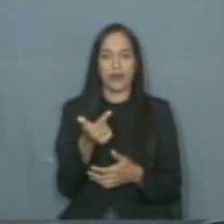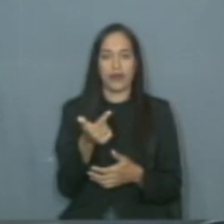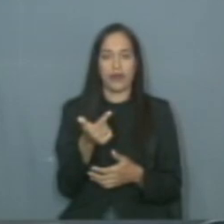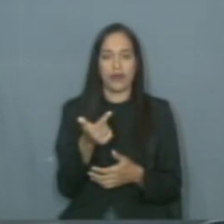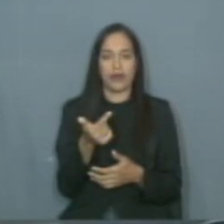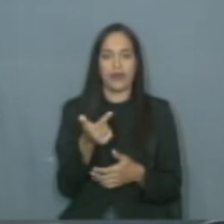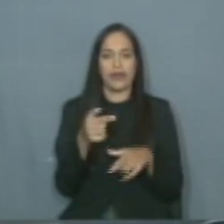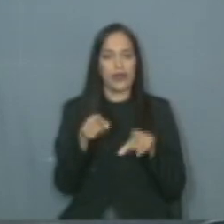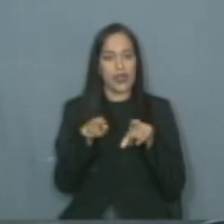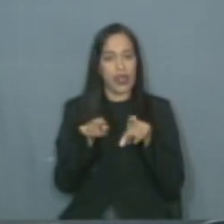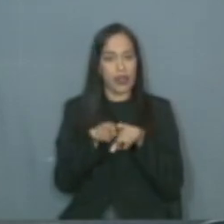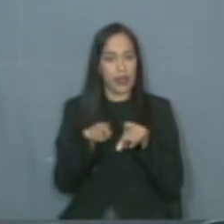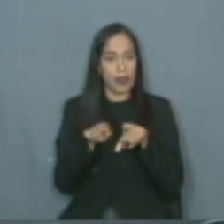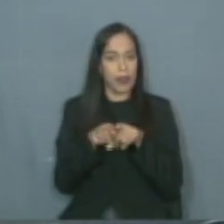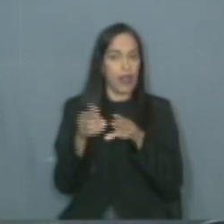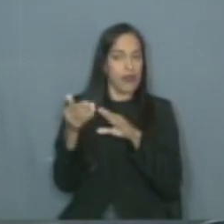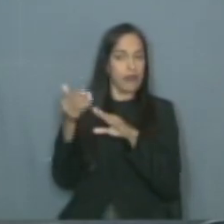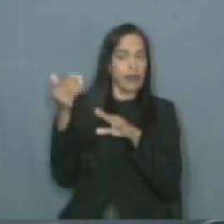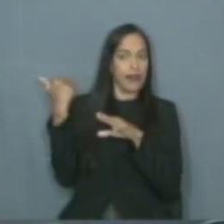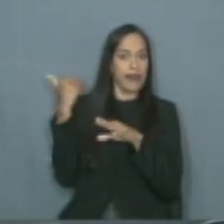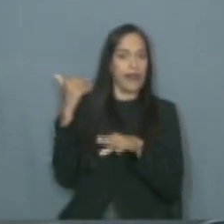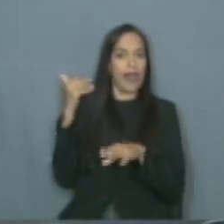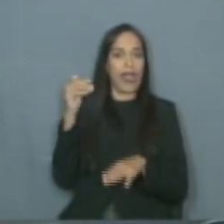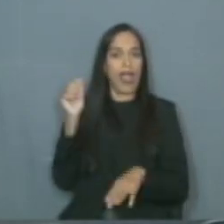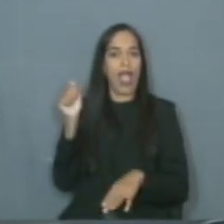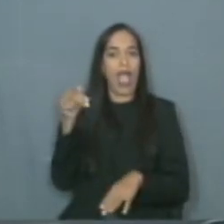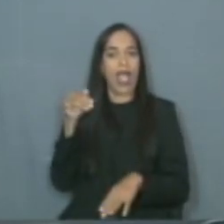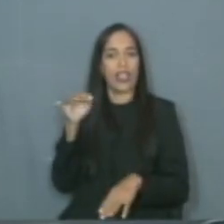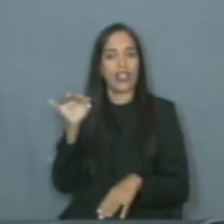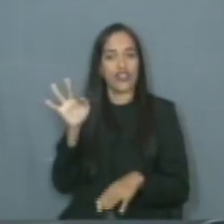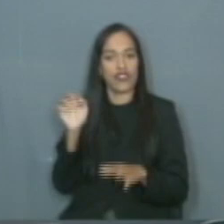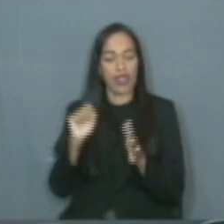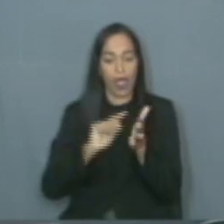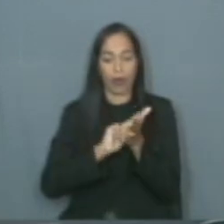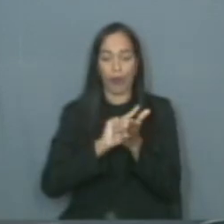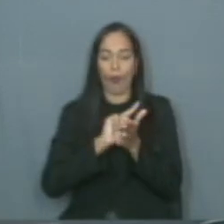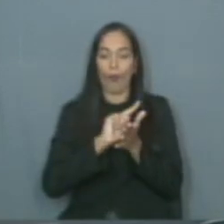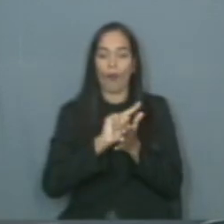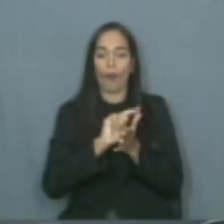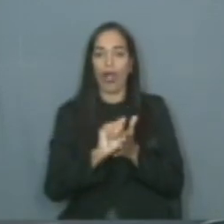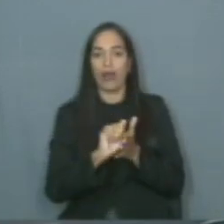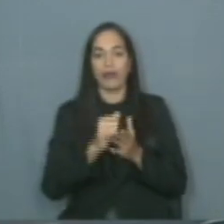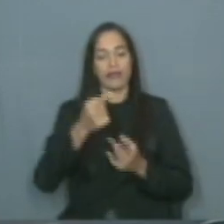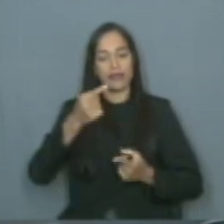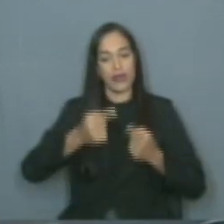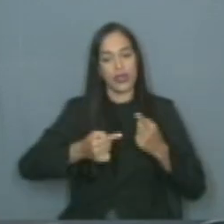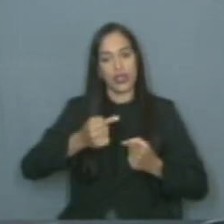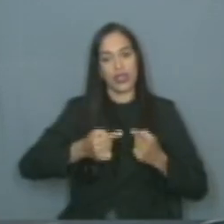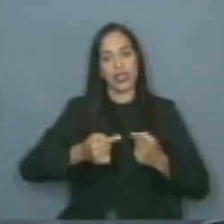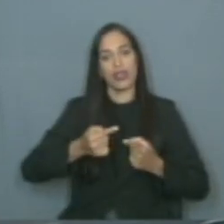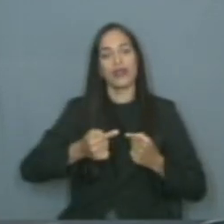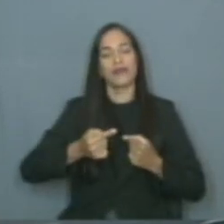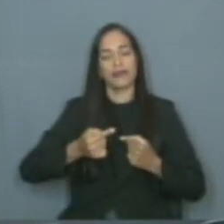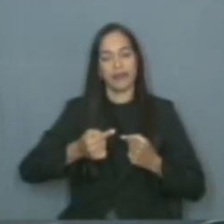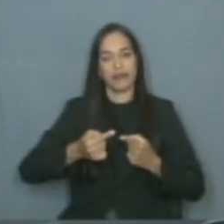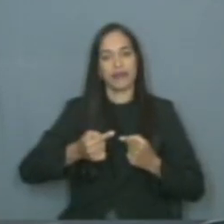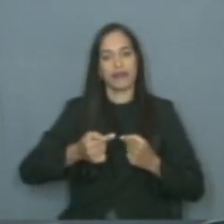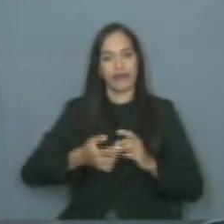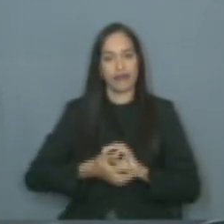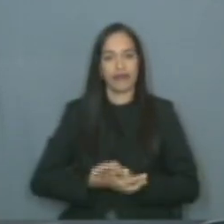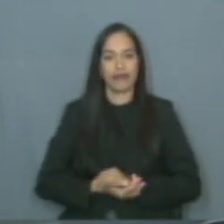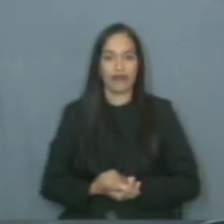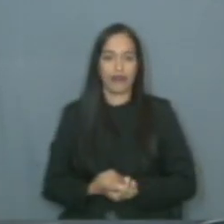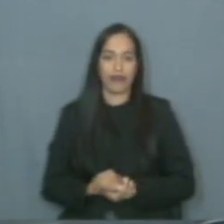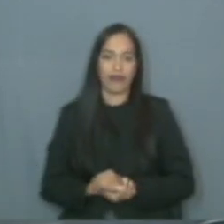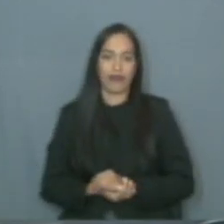dos efeitos trazidos pela anistia que foi dada ao final do processo golpista, na década de 60 e 70. Essas